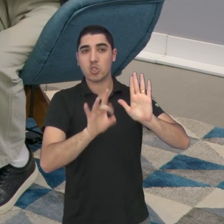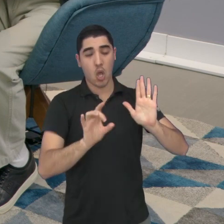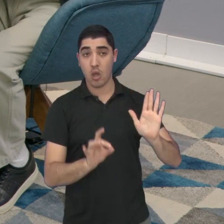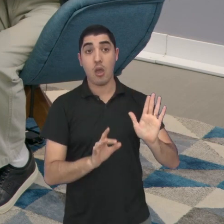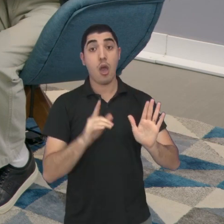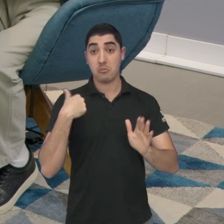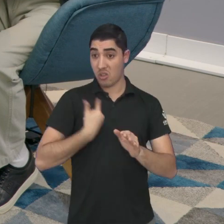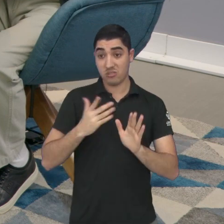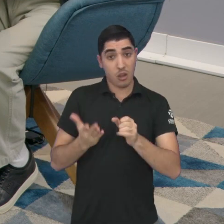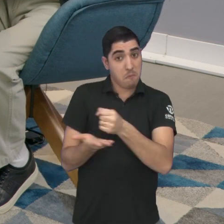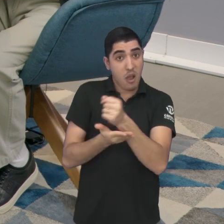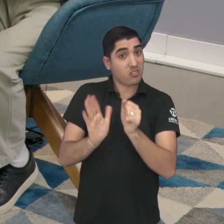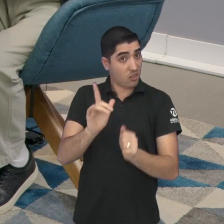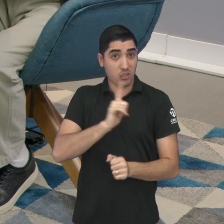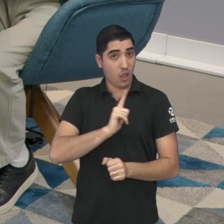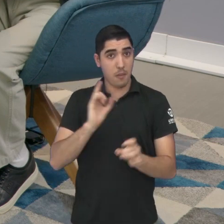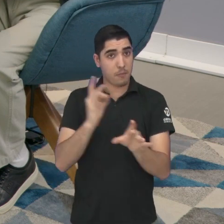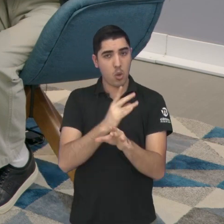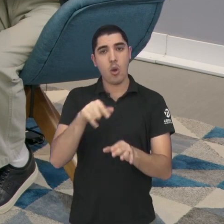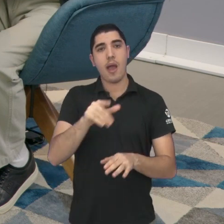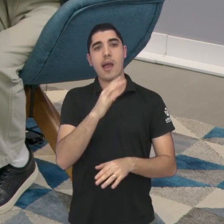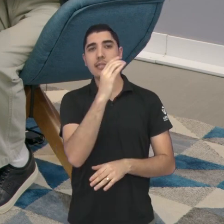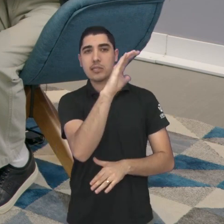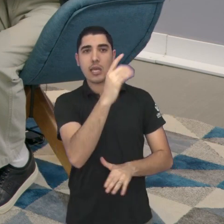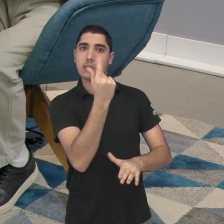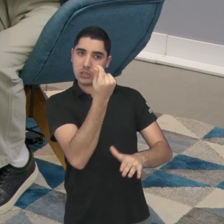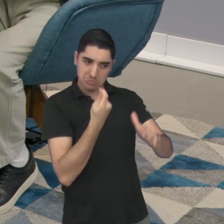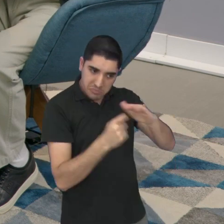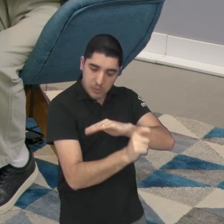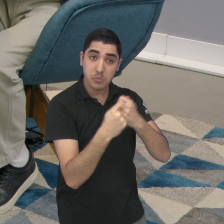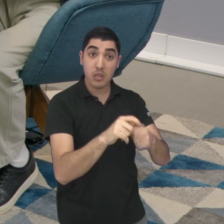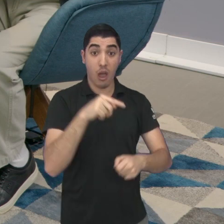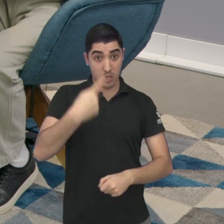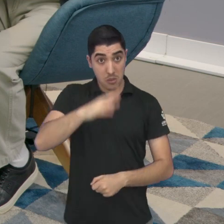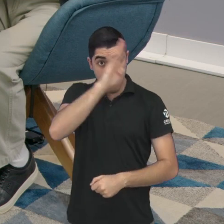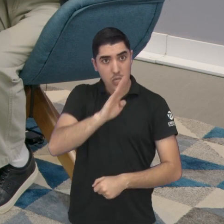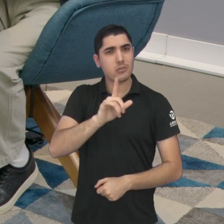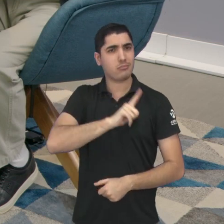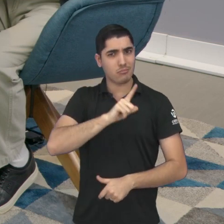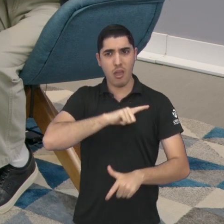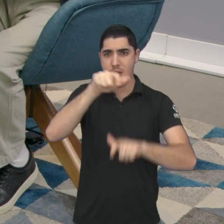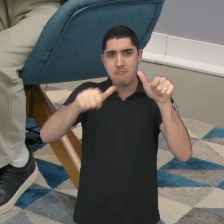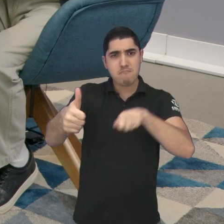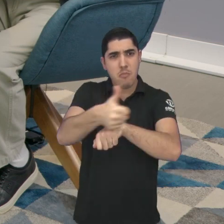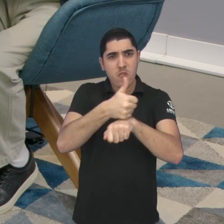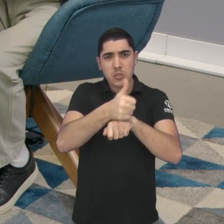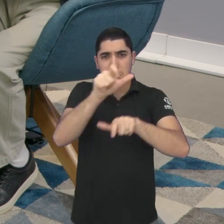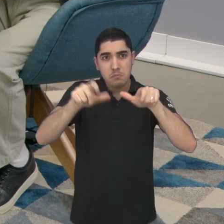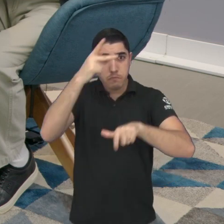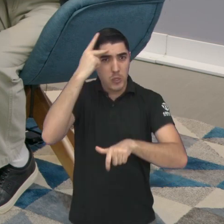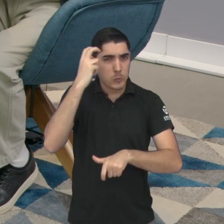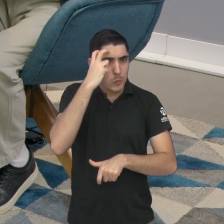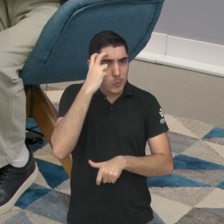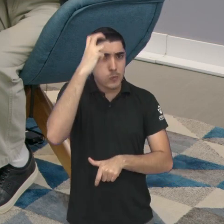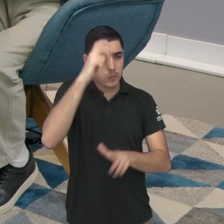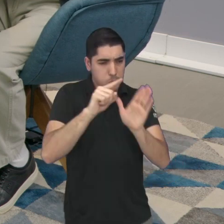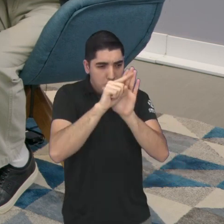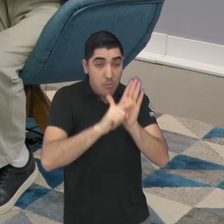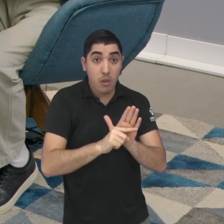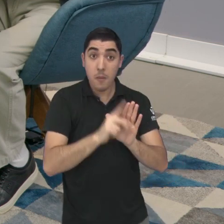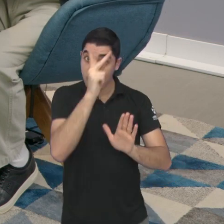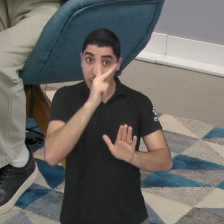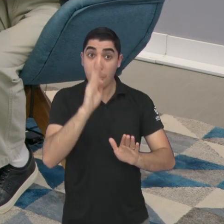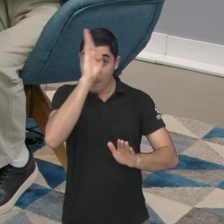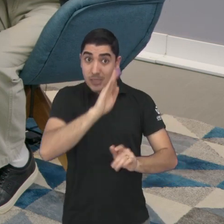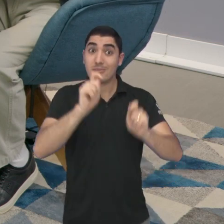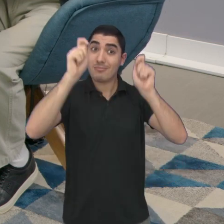a ciência nós temos que continuar investindo, mas já temos muito conhecimento no Brasil. O Brasil tem tudo o que precisa para se desenvolver e estar no topo do mundo,